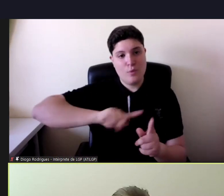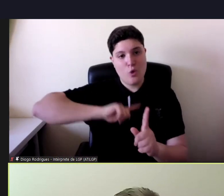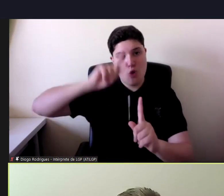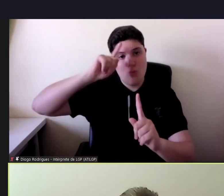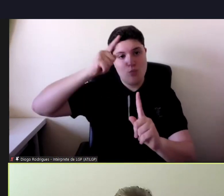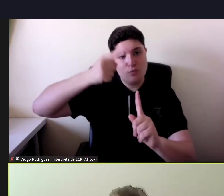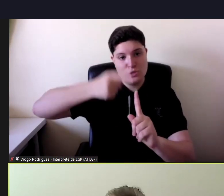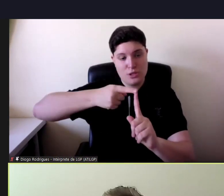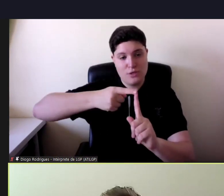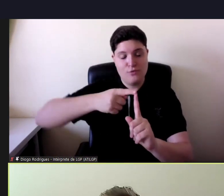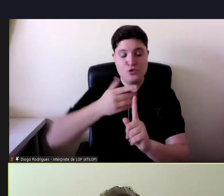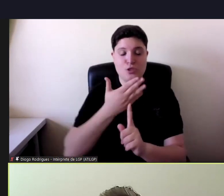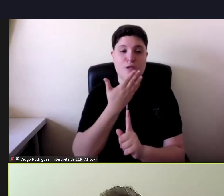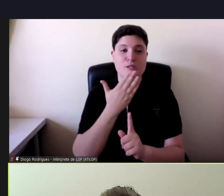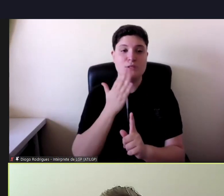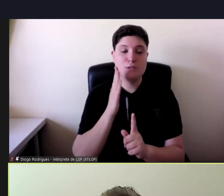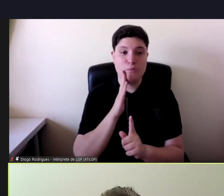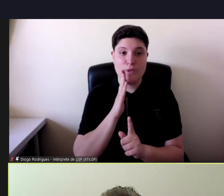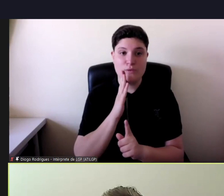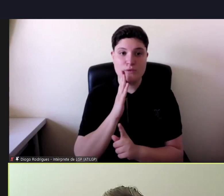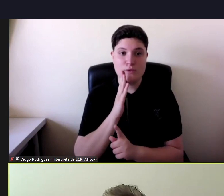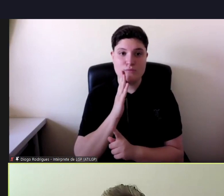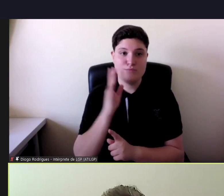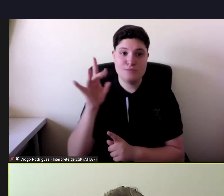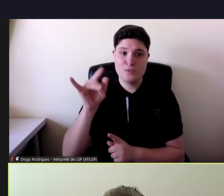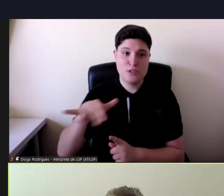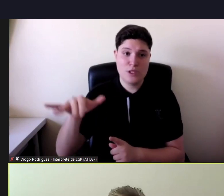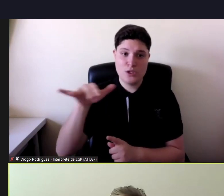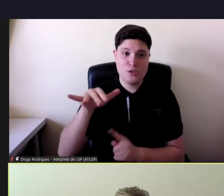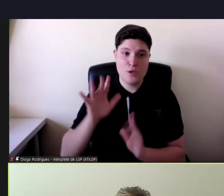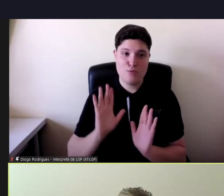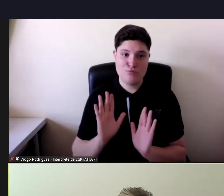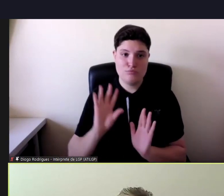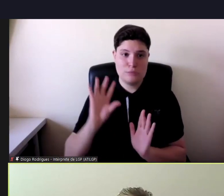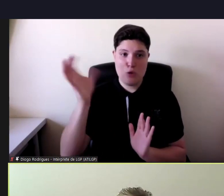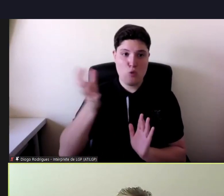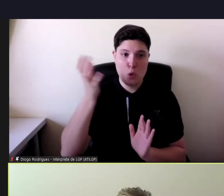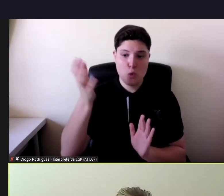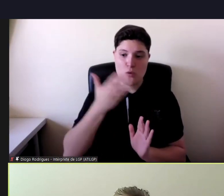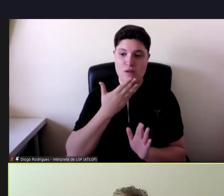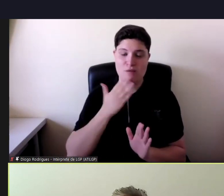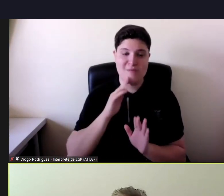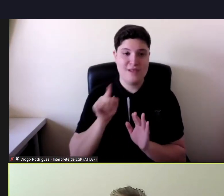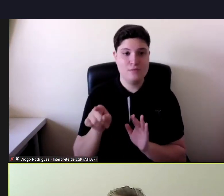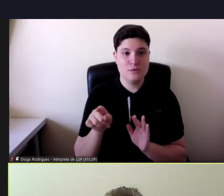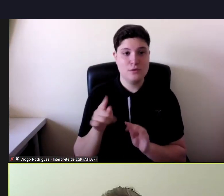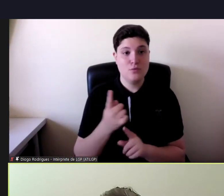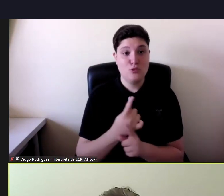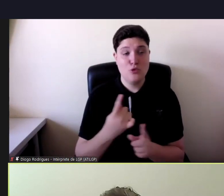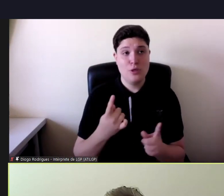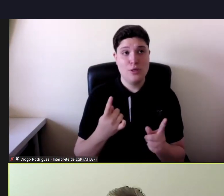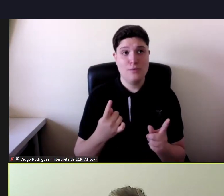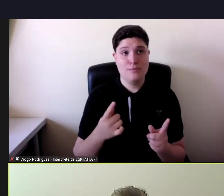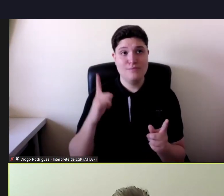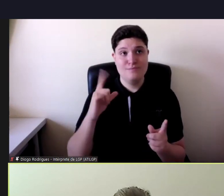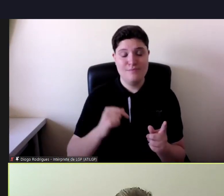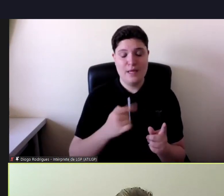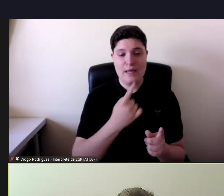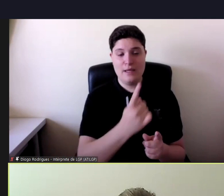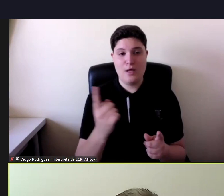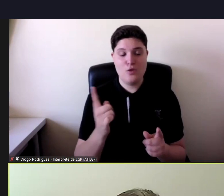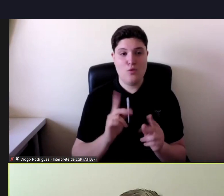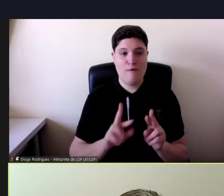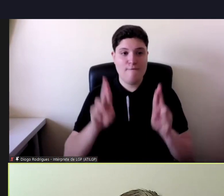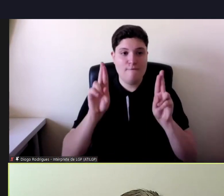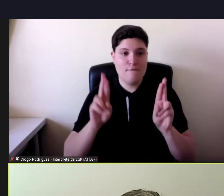curtas e à medida das necessidades, e que se focam nos mais variados aspectos e que podem ser escolhidos, diria quase à